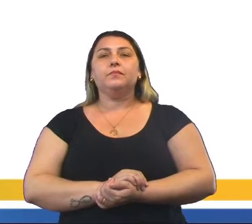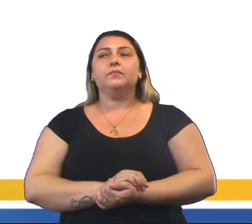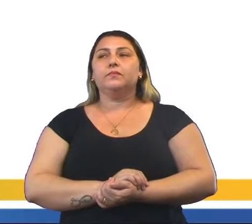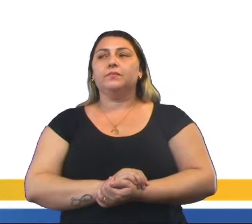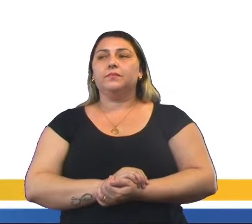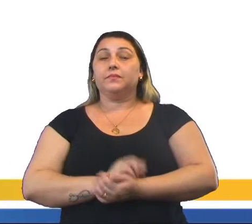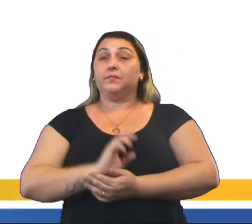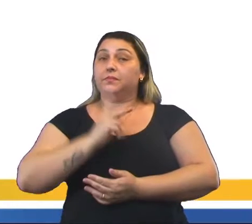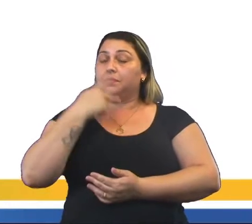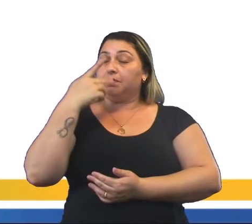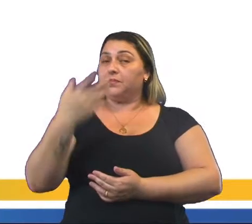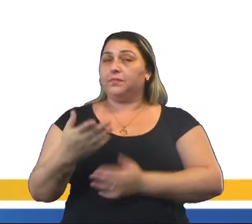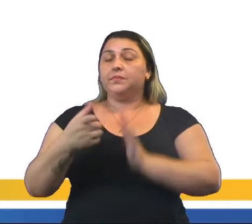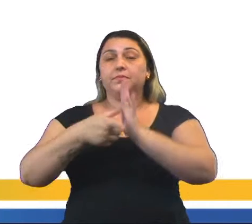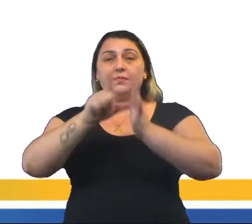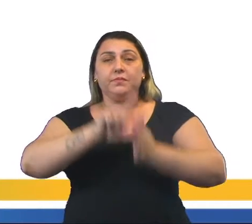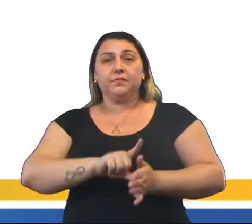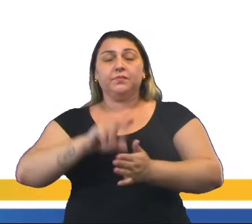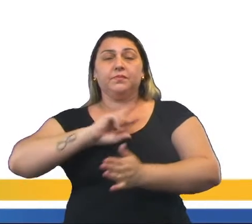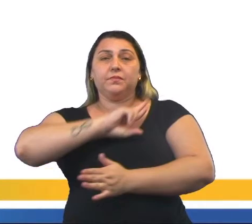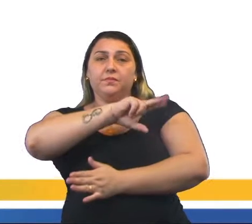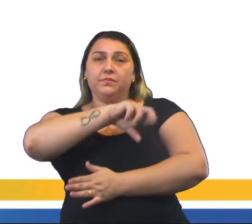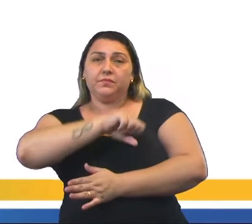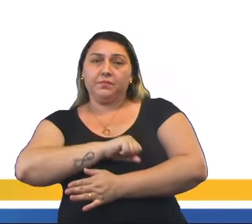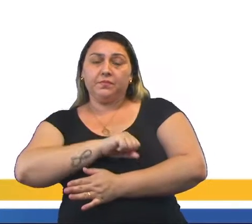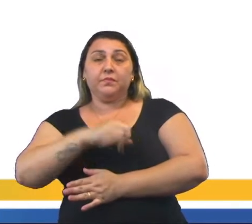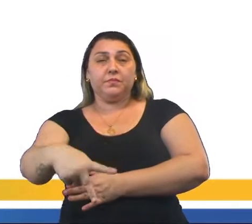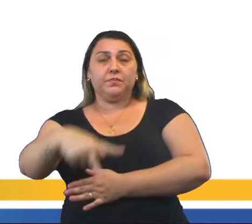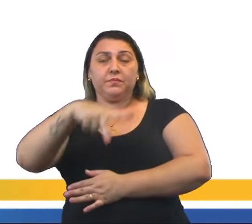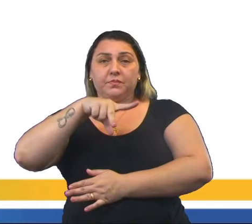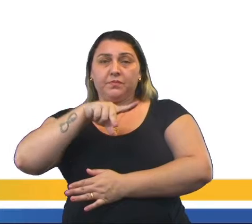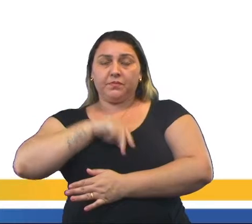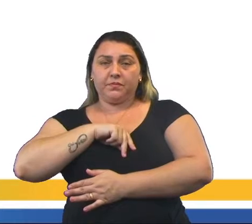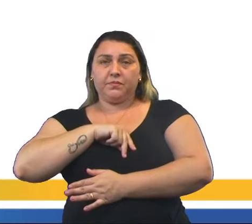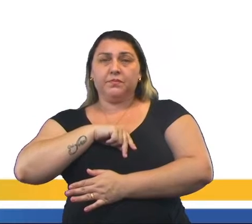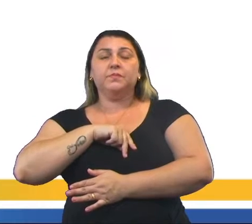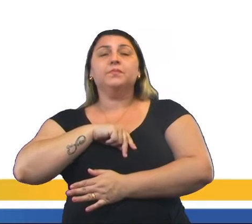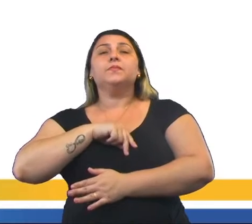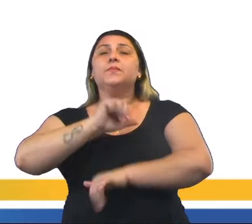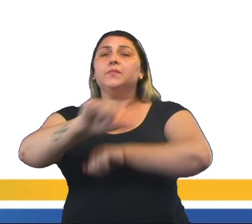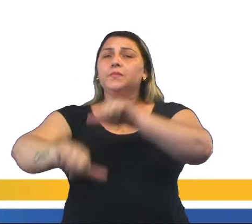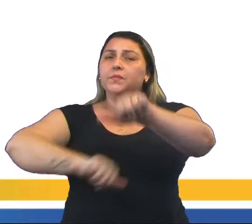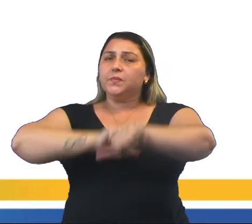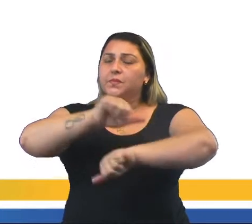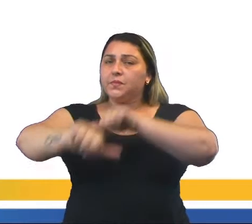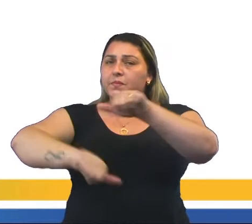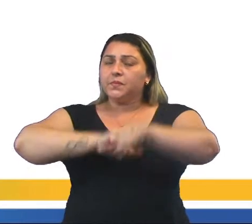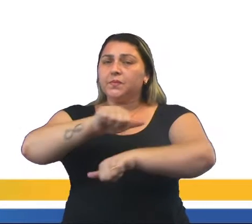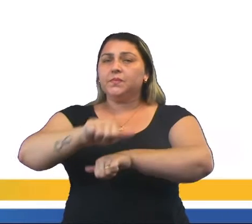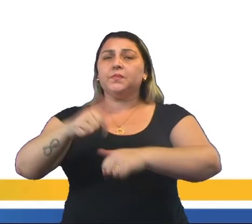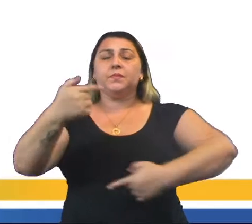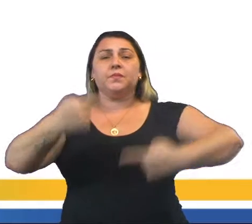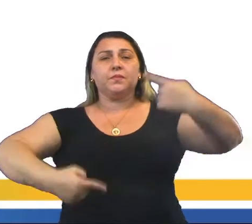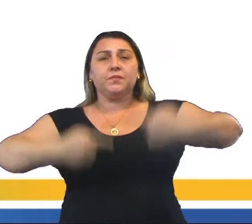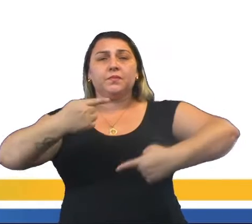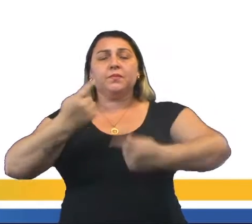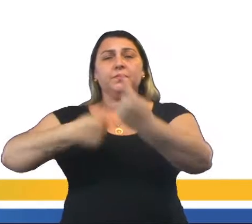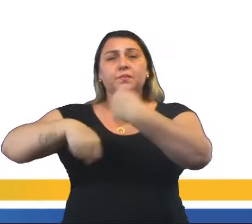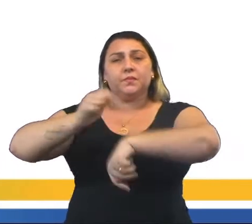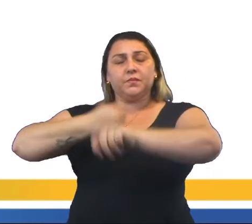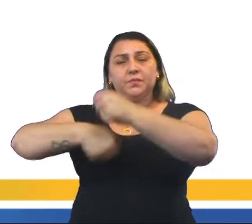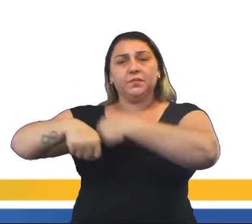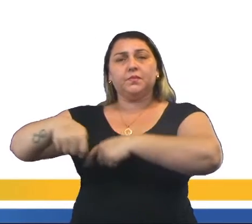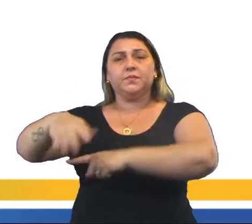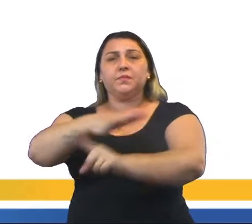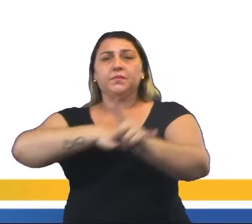Então, como nós falamos anteriormente, o romantismo em Portugal ele vai sofrer profundas transformações políticas, econômicas